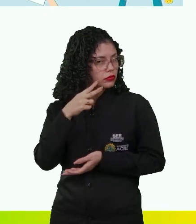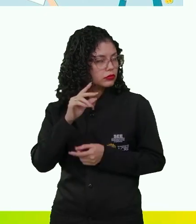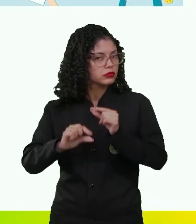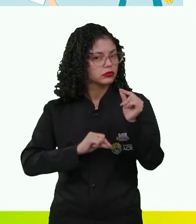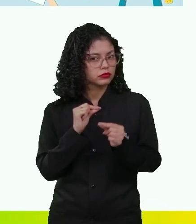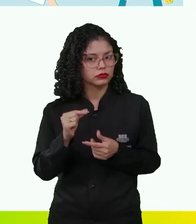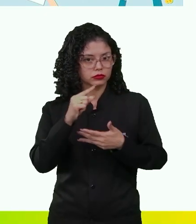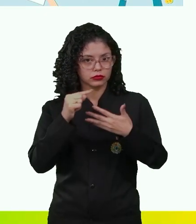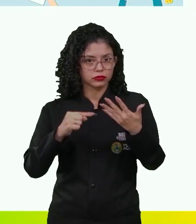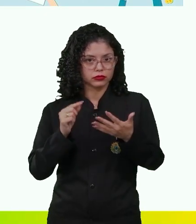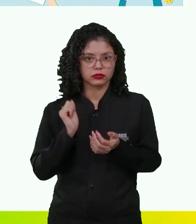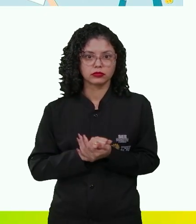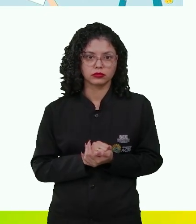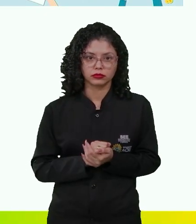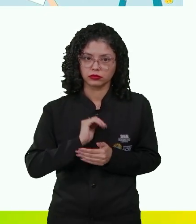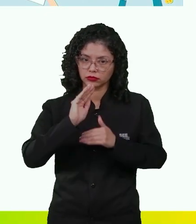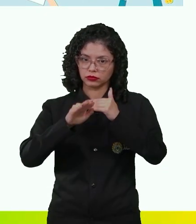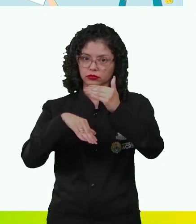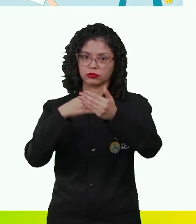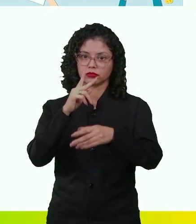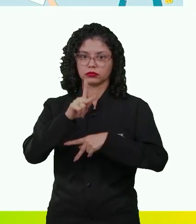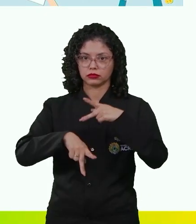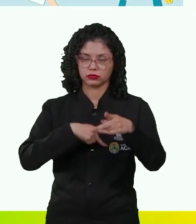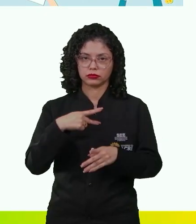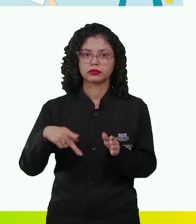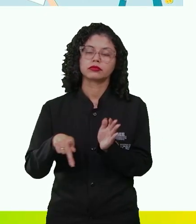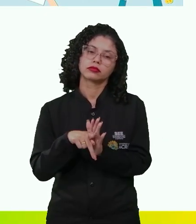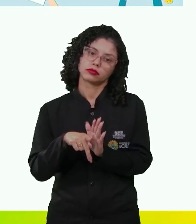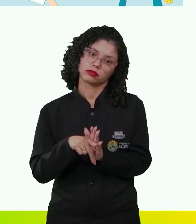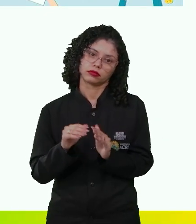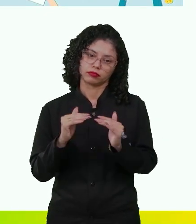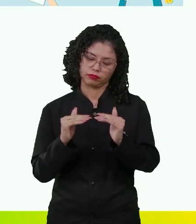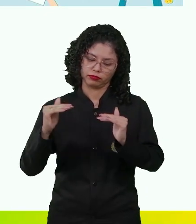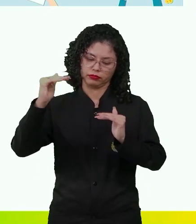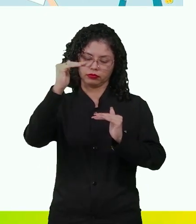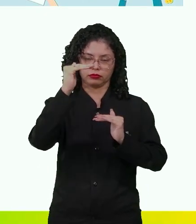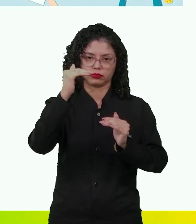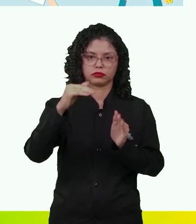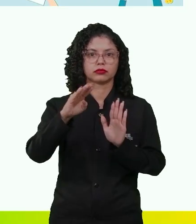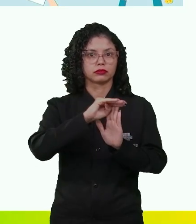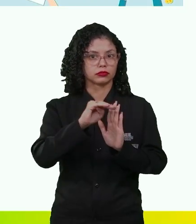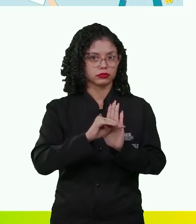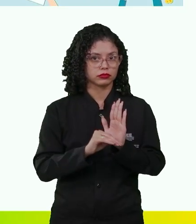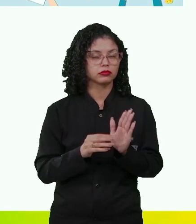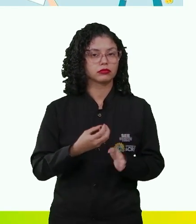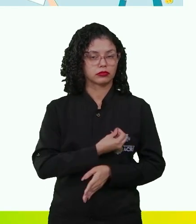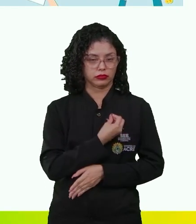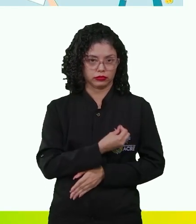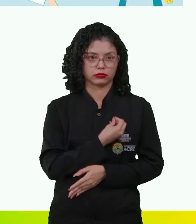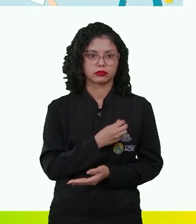que nos desenvolvidos, a população desfruta de um elevado padrão de vida.